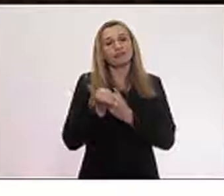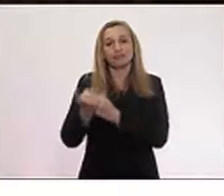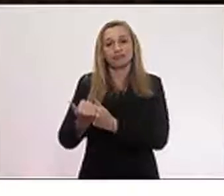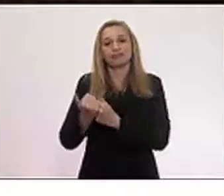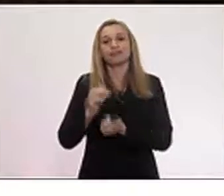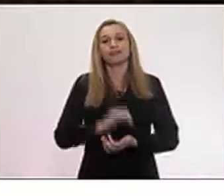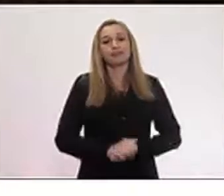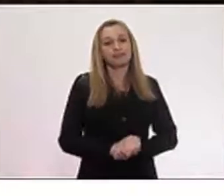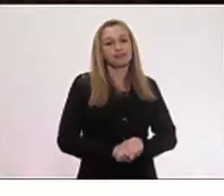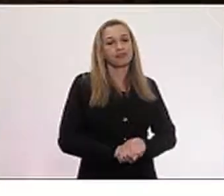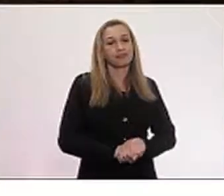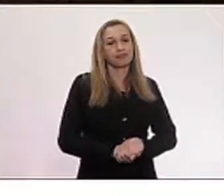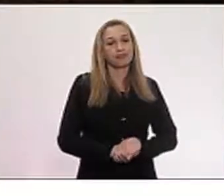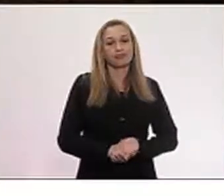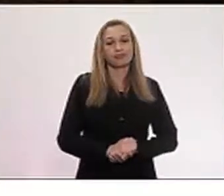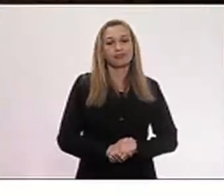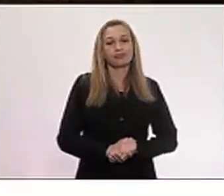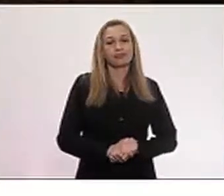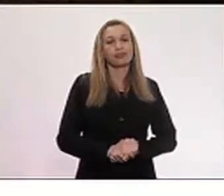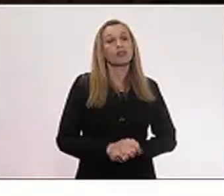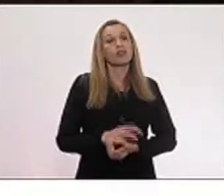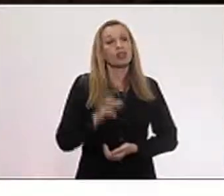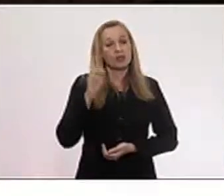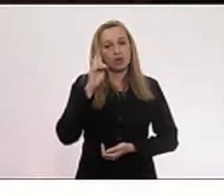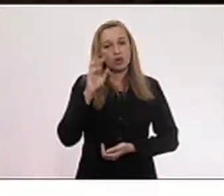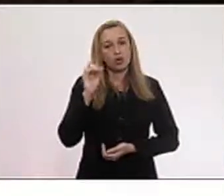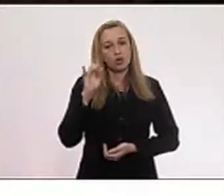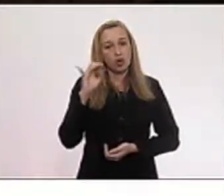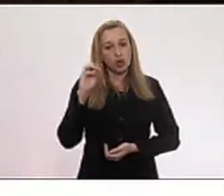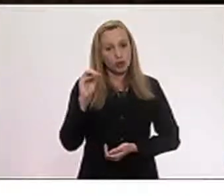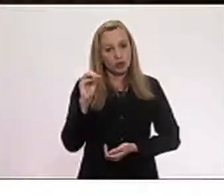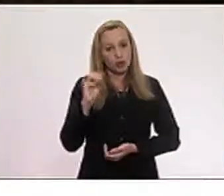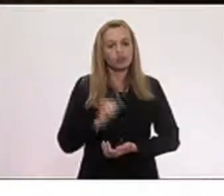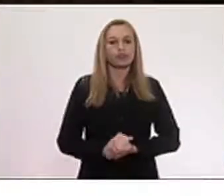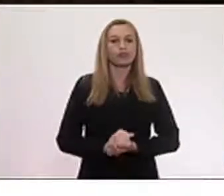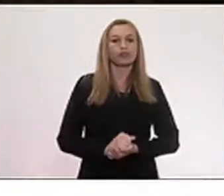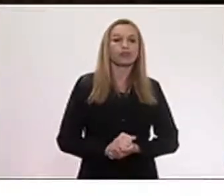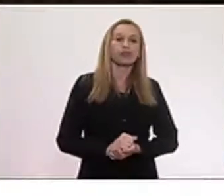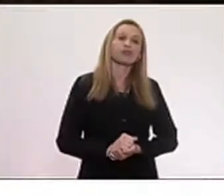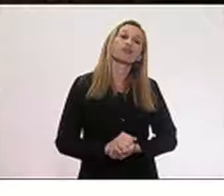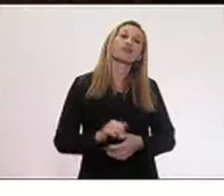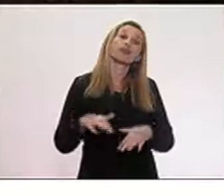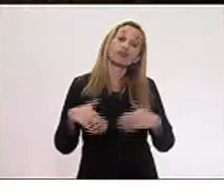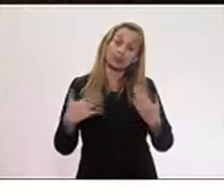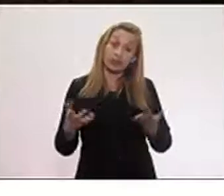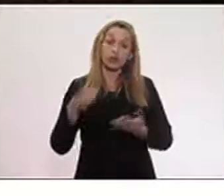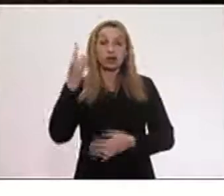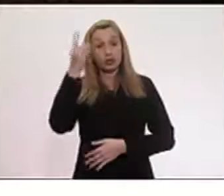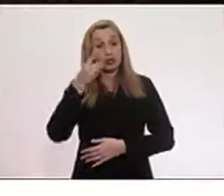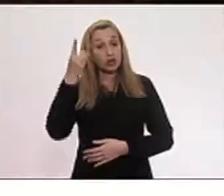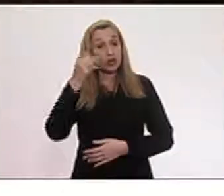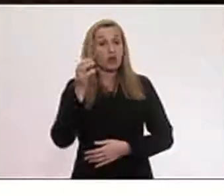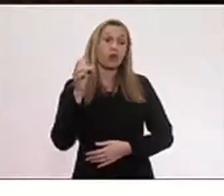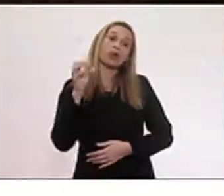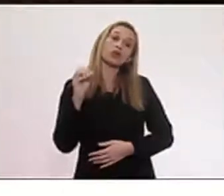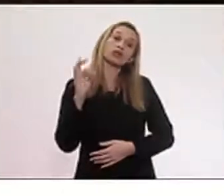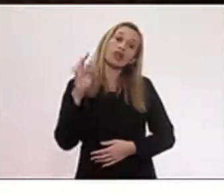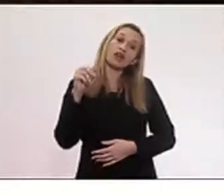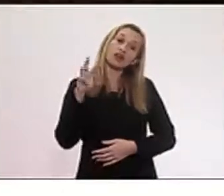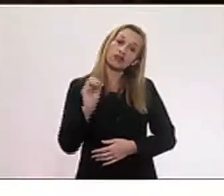apoiou, através do senhor Osório e do então deputado Otávio